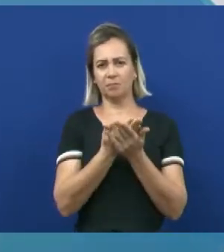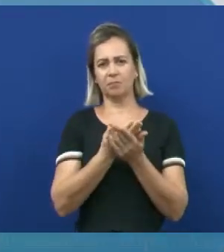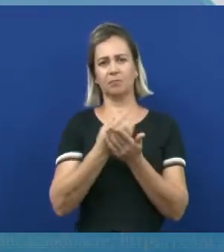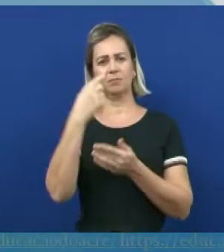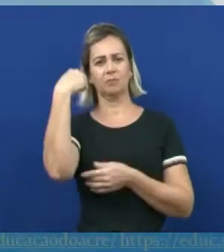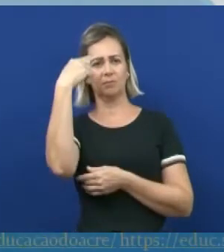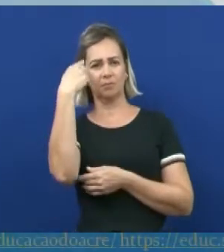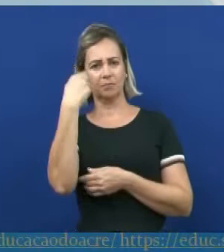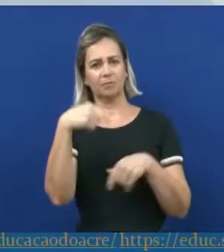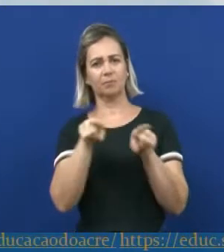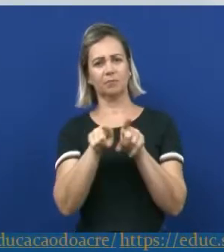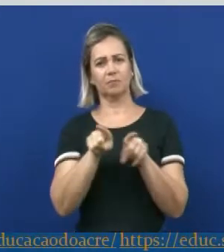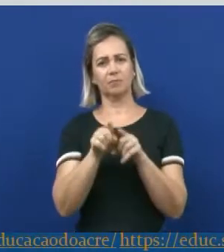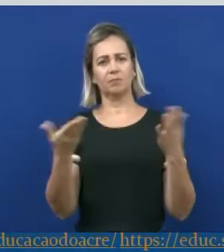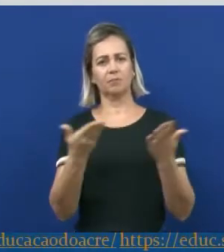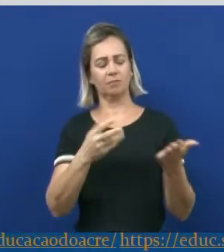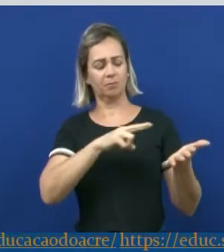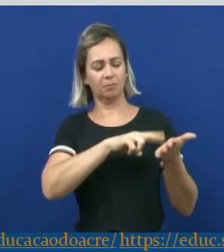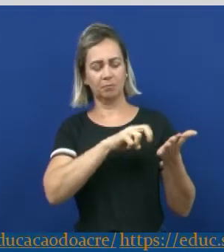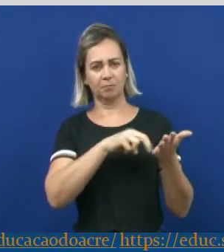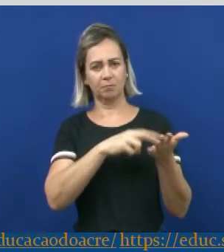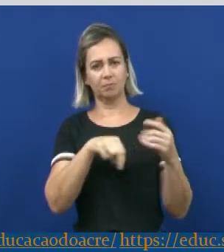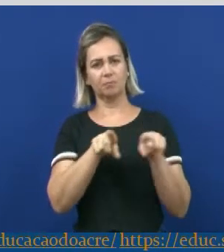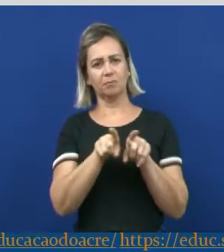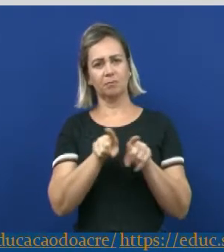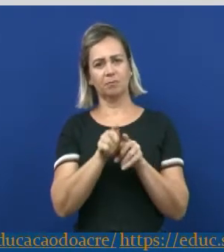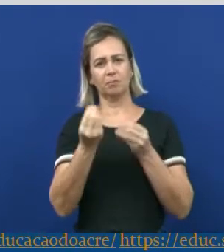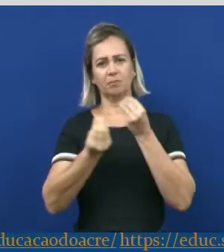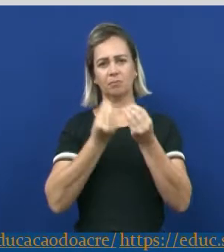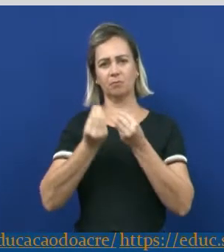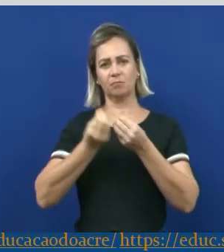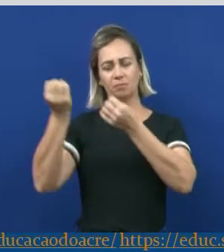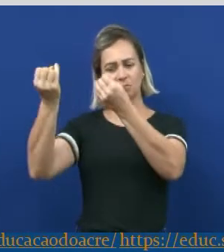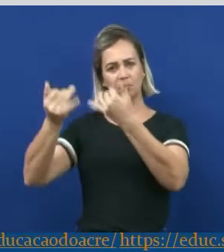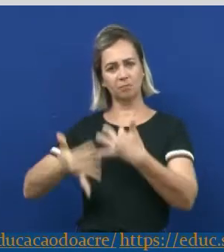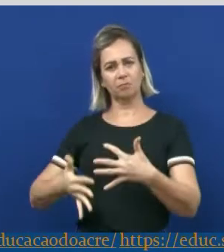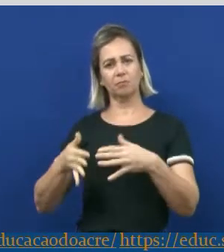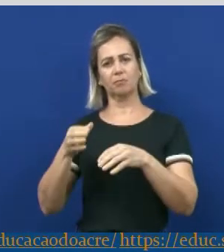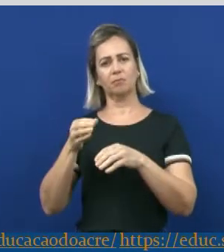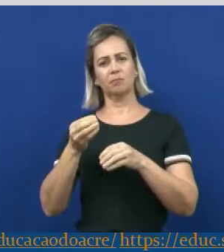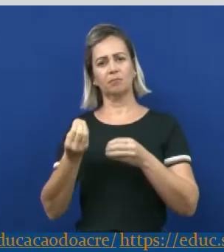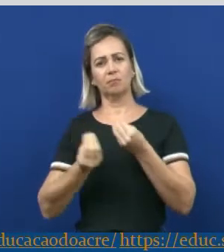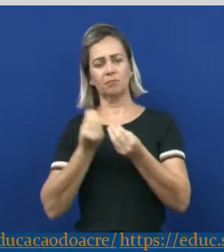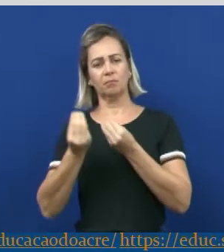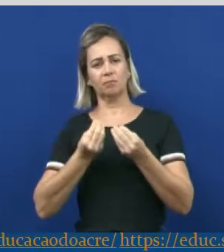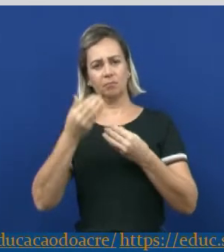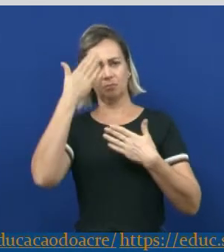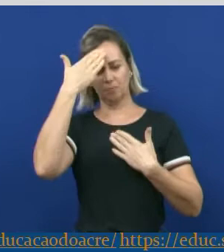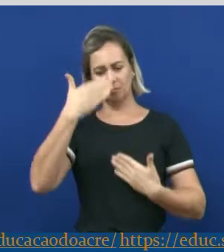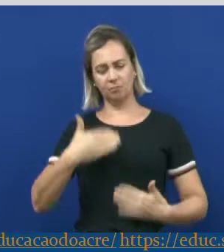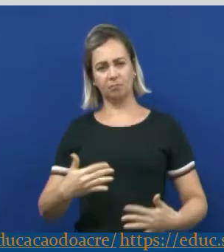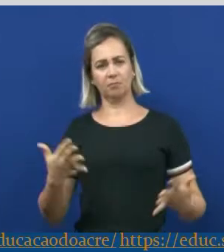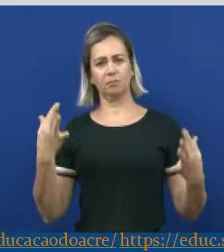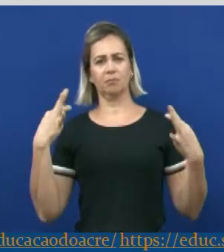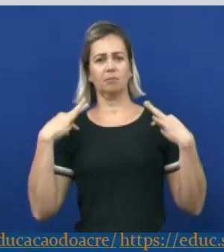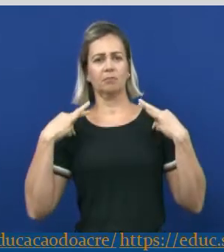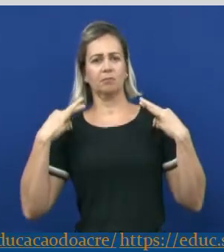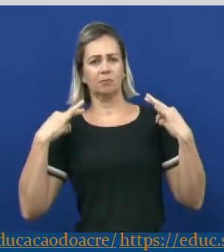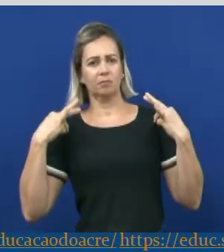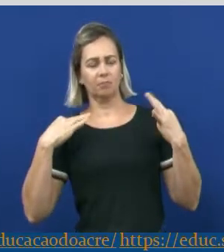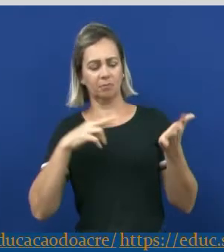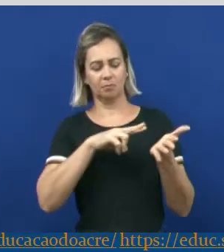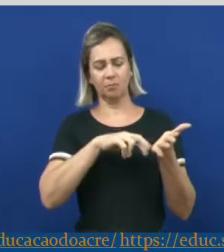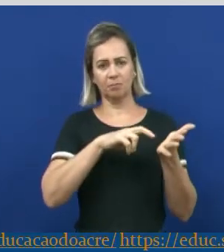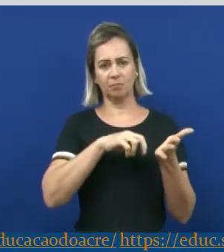sobre vocabulários. Hoje vamos comentar sobre o aspecto físico das pessoas e vamos falar sobre o vocabulário das vestimentas na